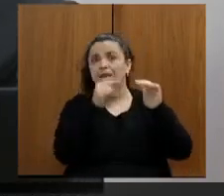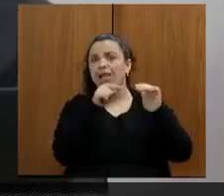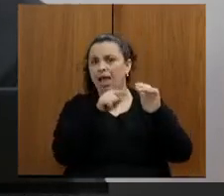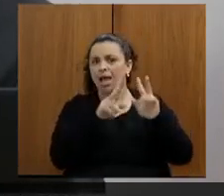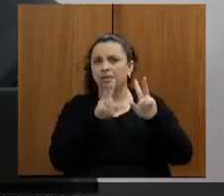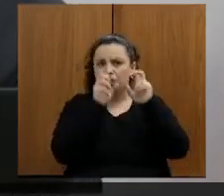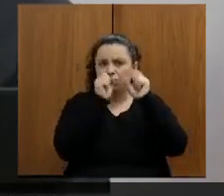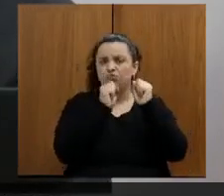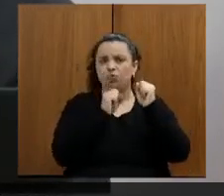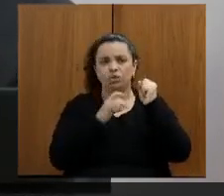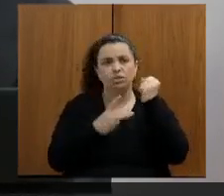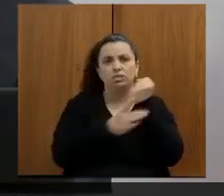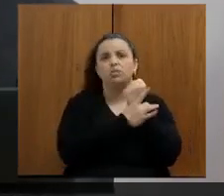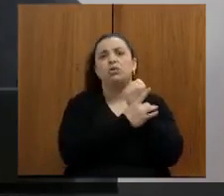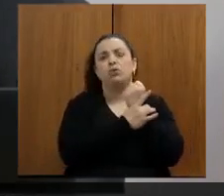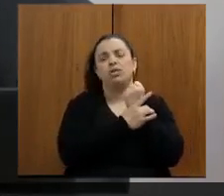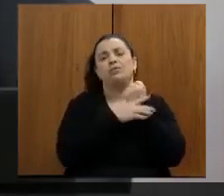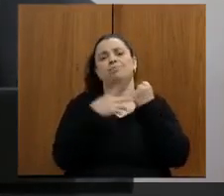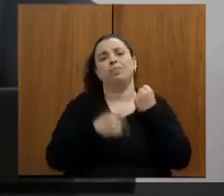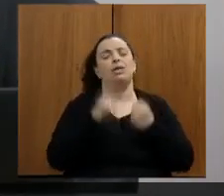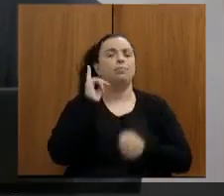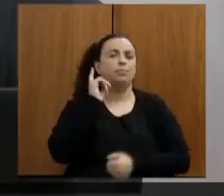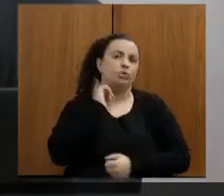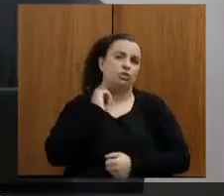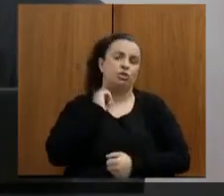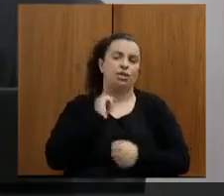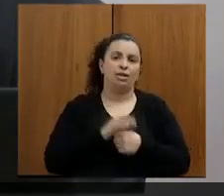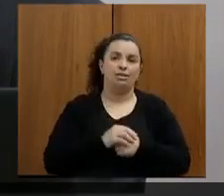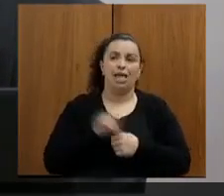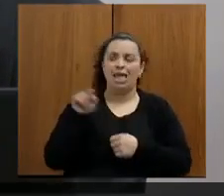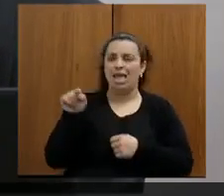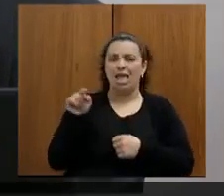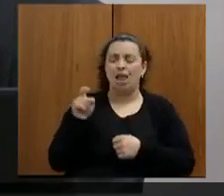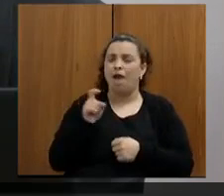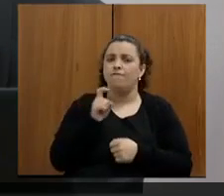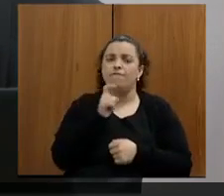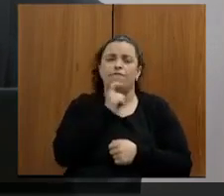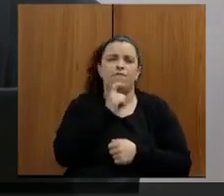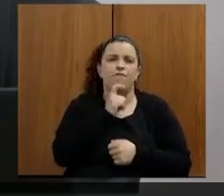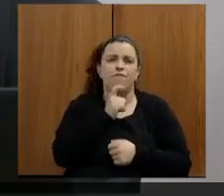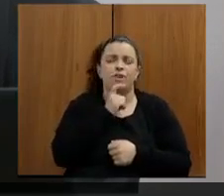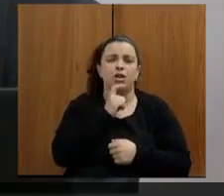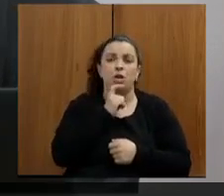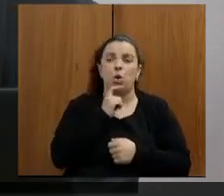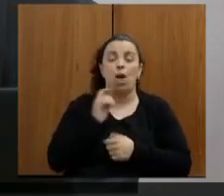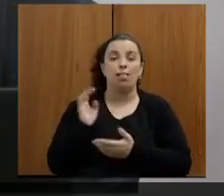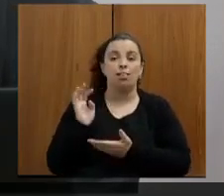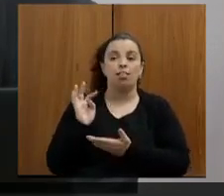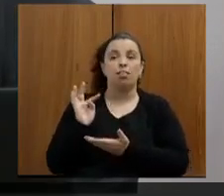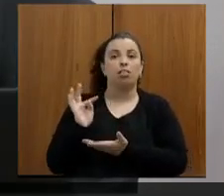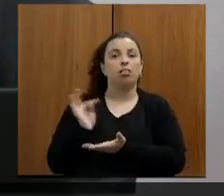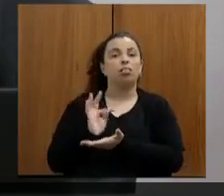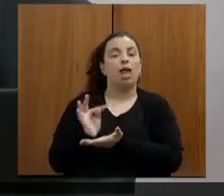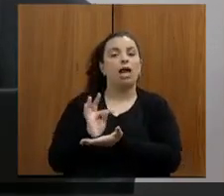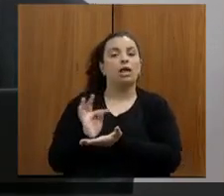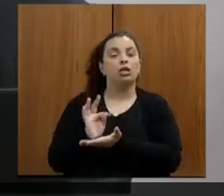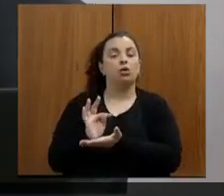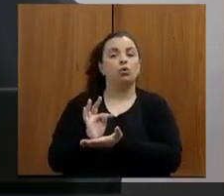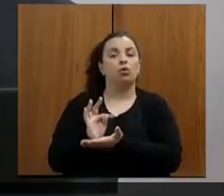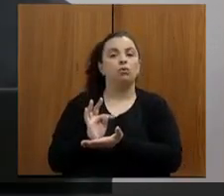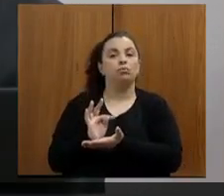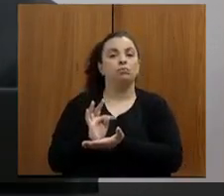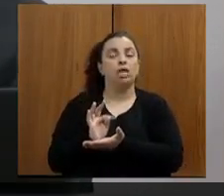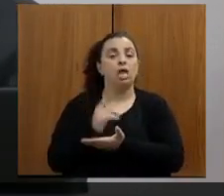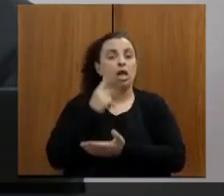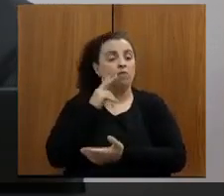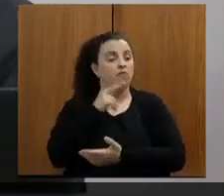forças de segurança em Minas Gerais é frio é técnico e simplesmente trata